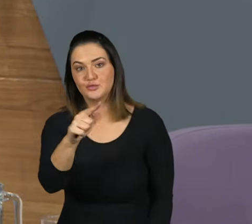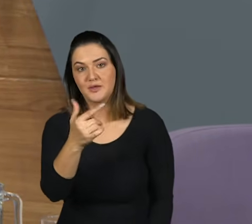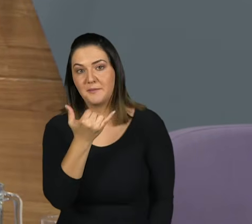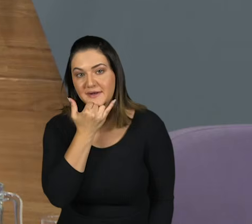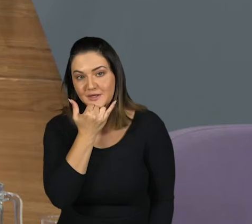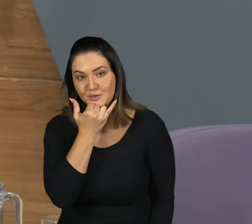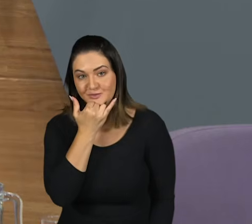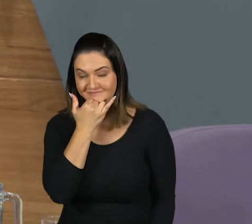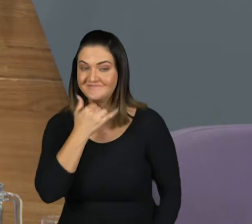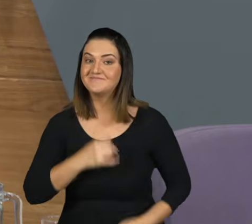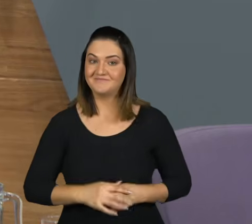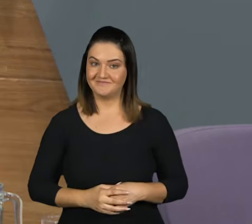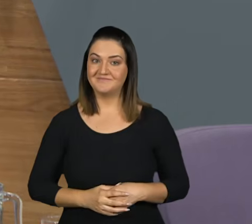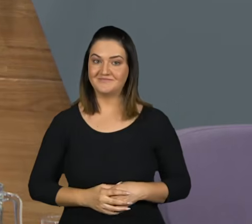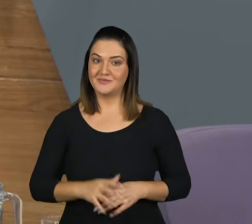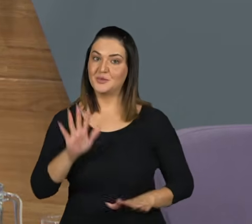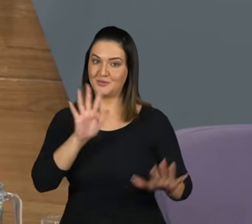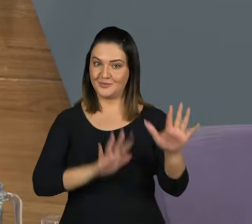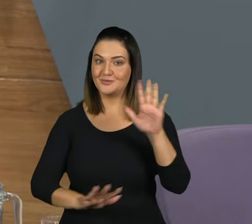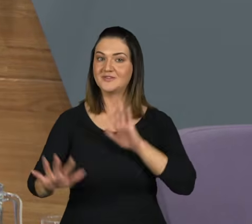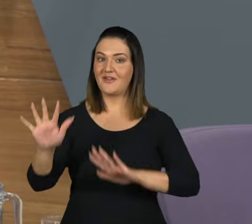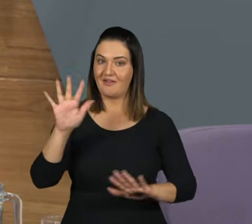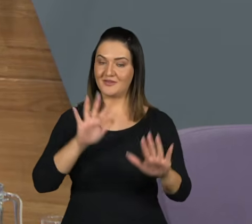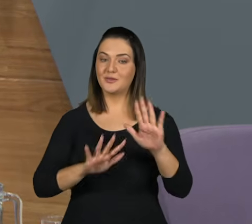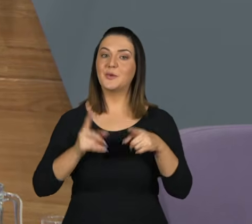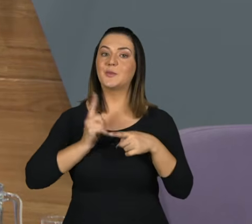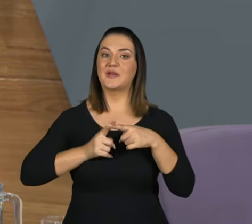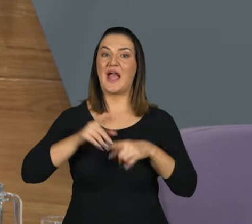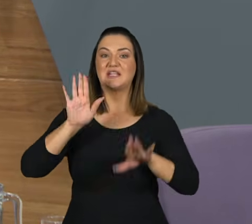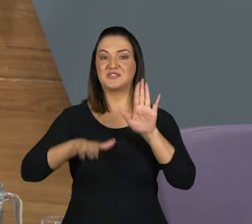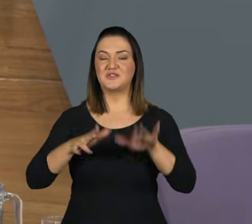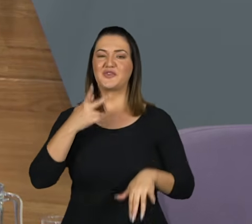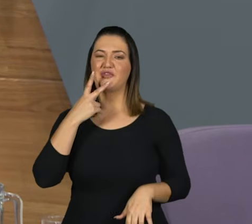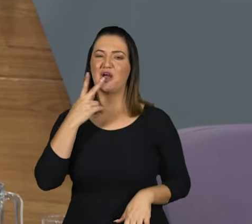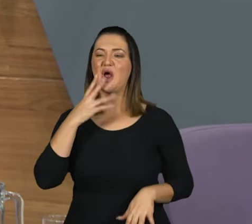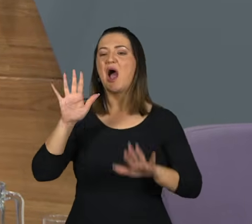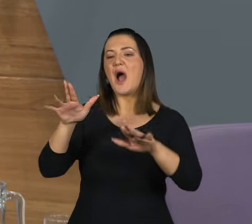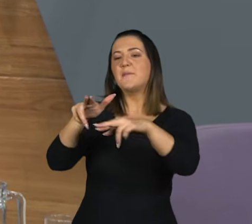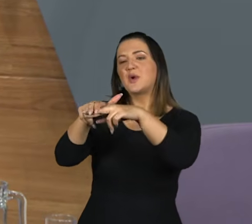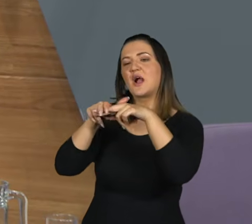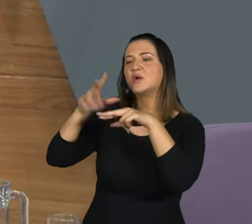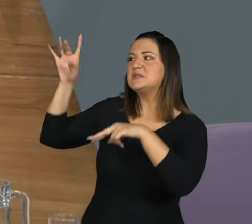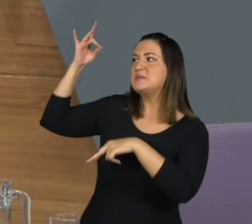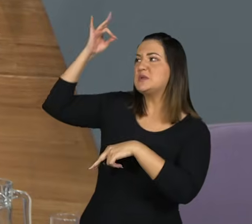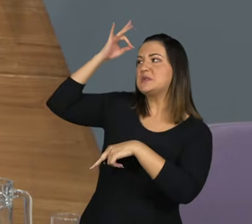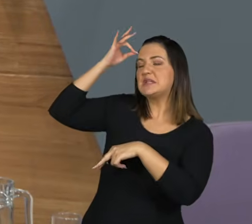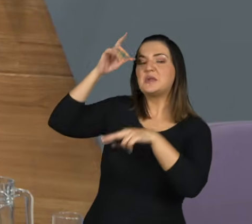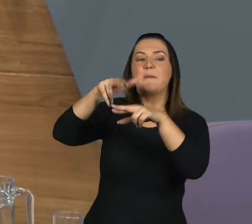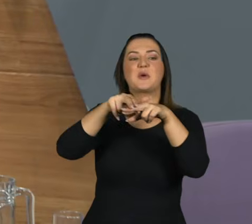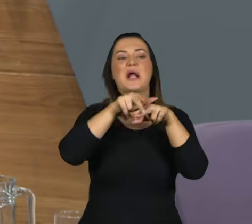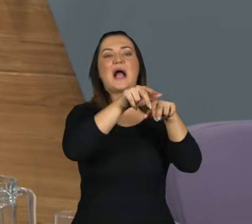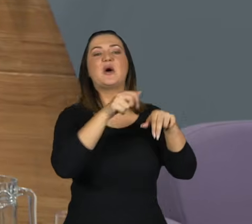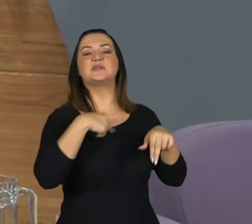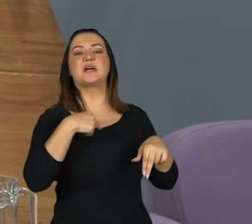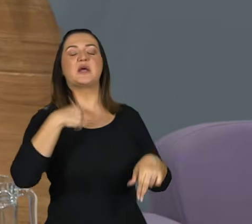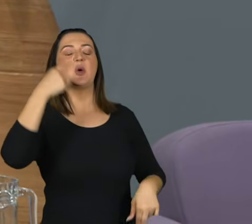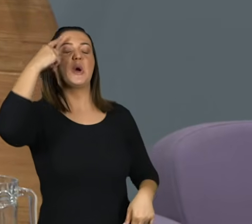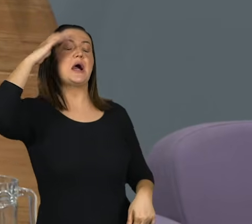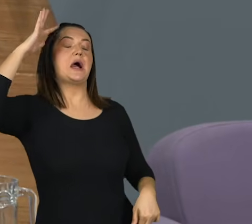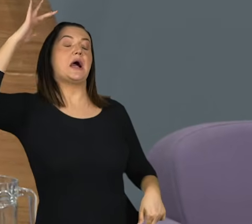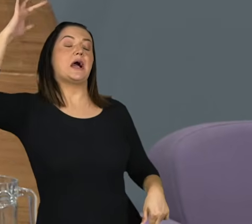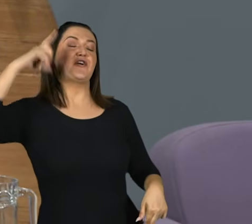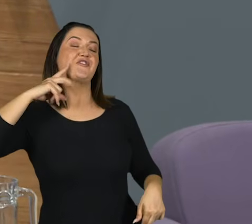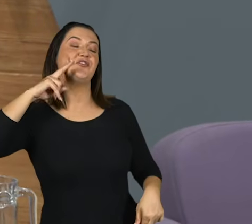imperdoável. Cuidado, viu? Porque muitas vezes, em nome do Espírito Santo, em nome de revelações, em nome